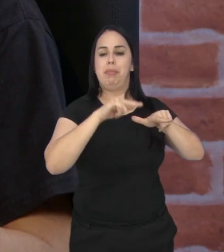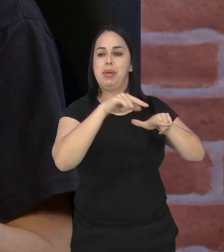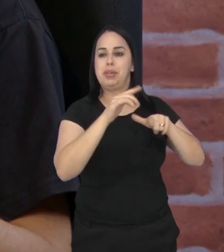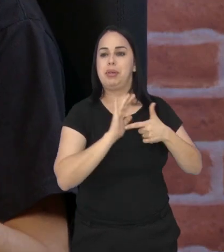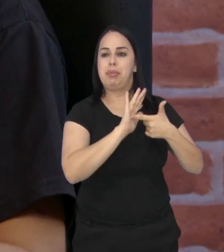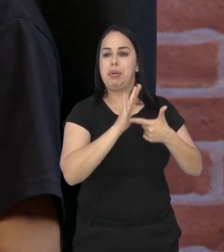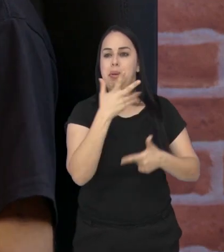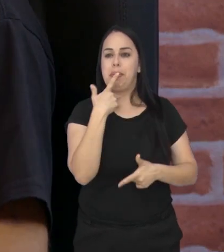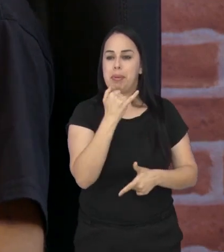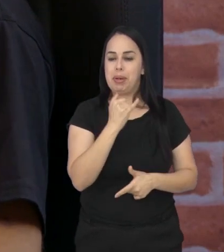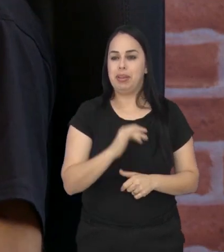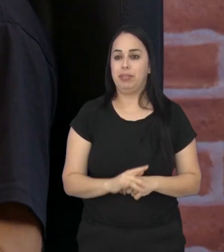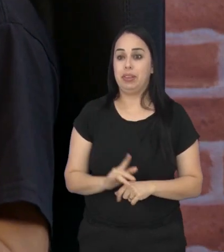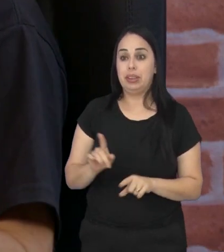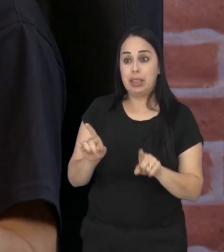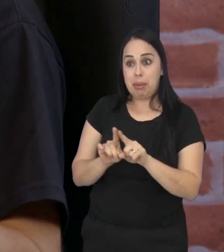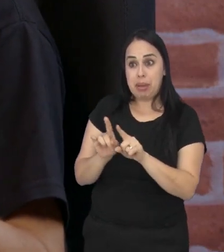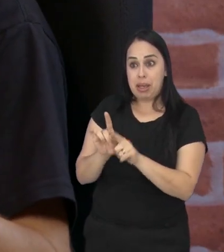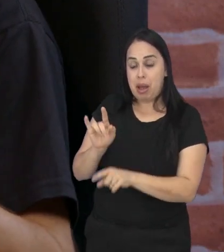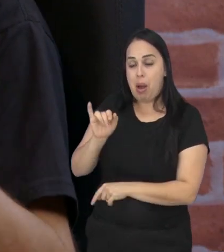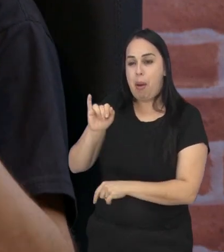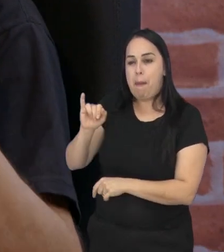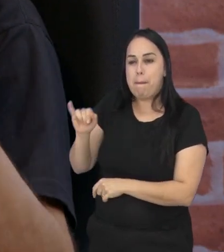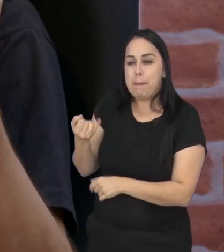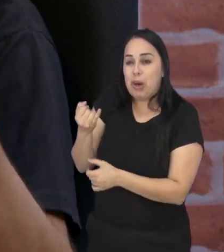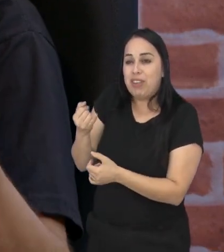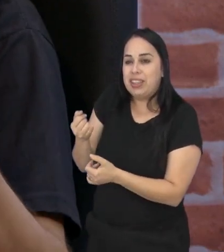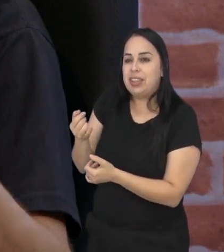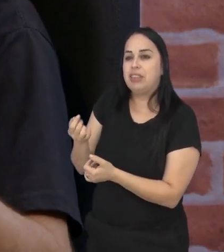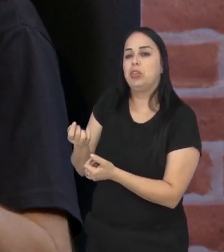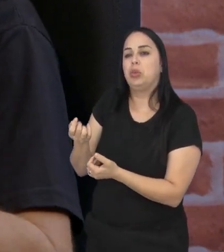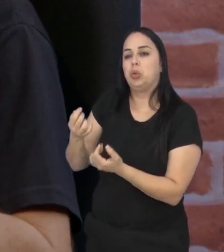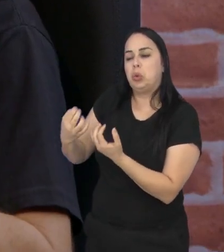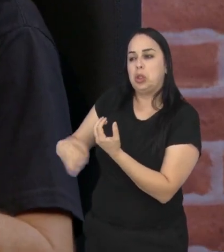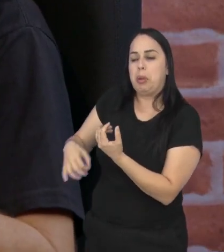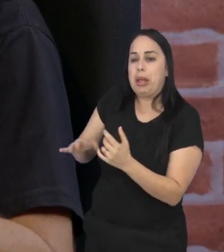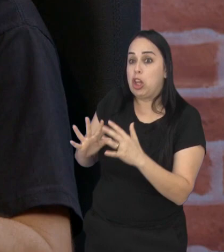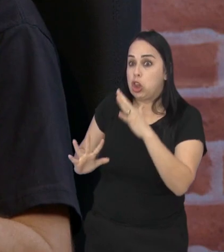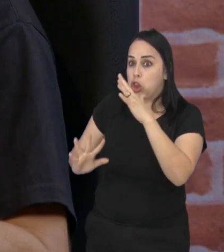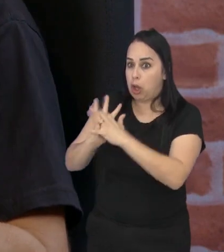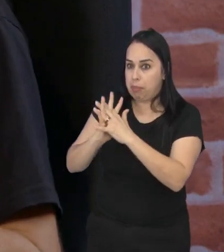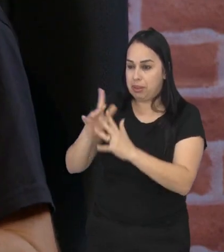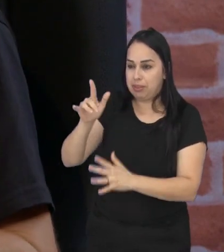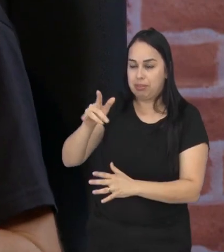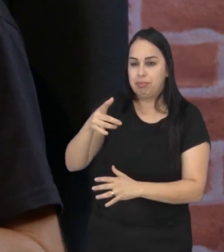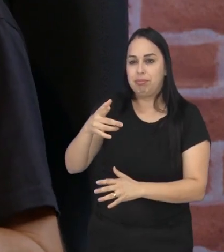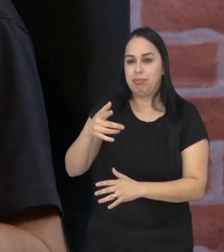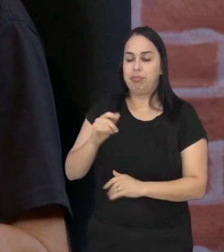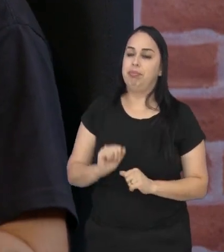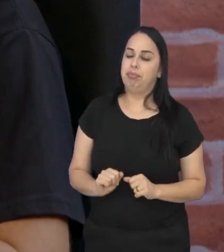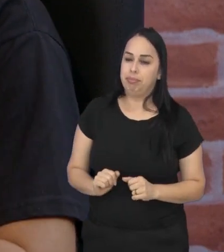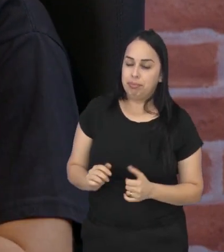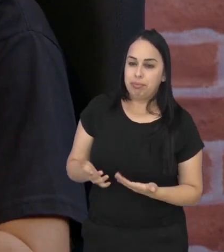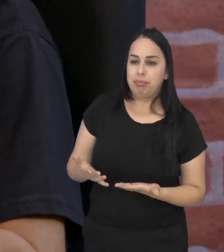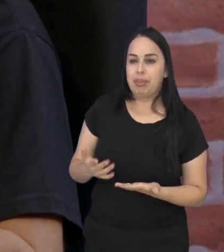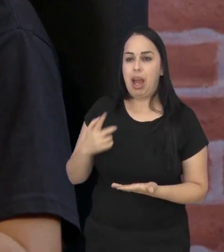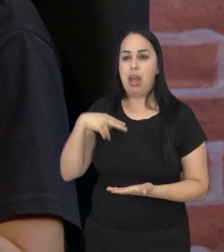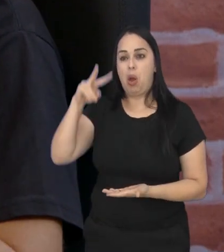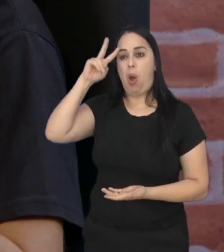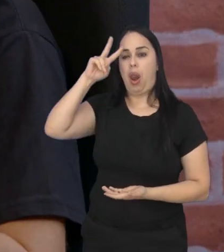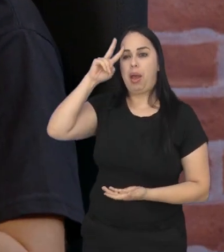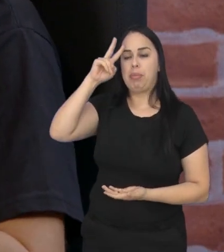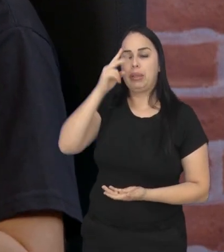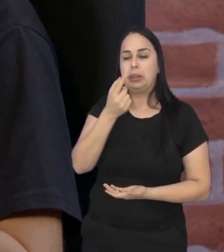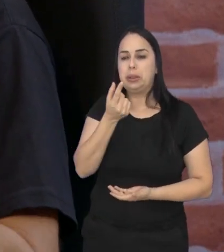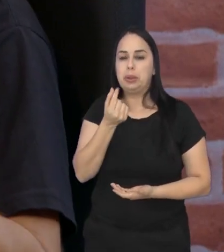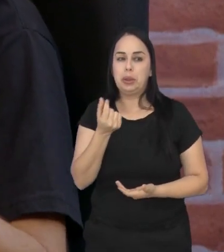época, surgiu a oportunidade de comprar meu primeiro instrumento top de linha, assim. Um instrumento que você olhava e falava assim, você é um profissional, você tem um instrumento bom. E aí eu lembro até